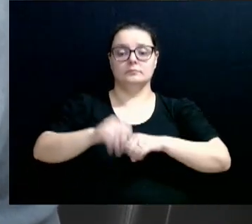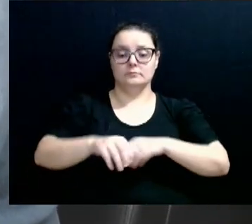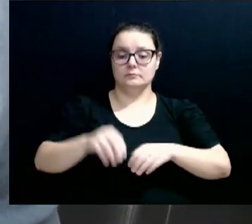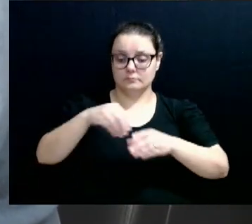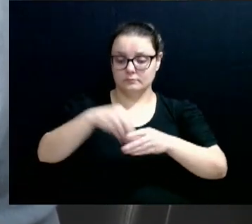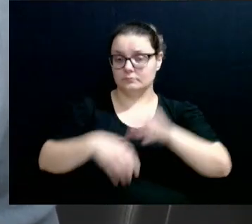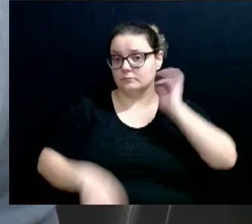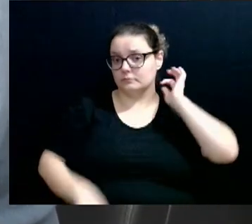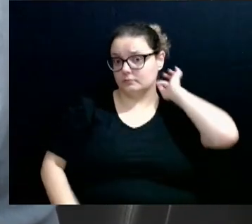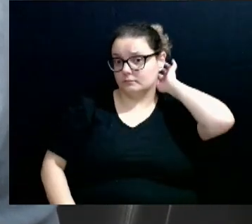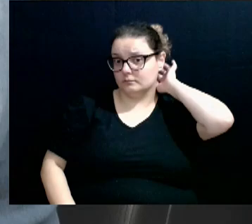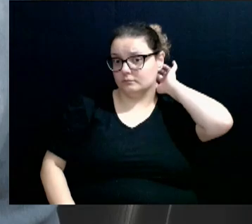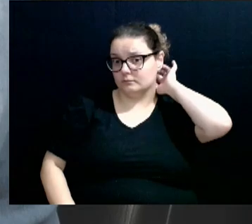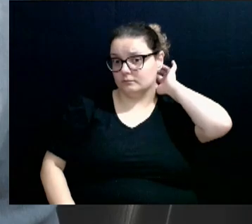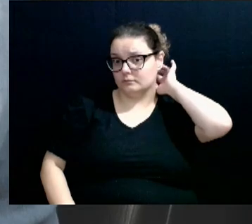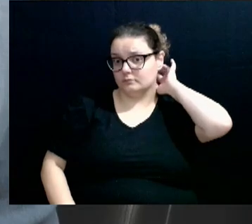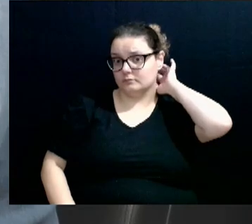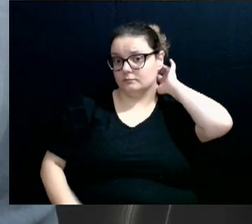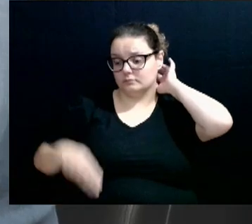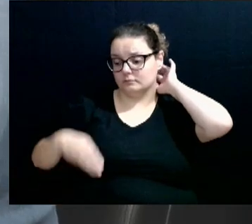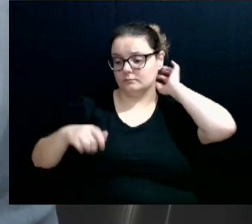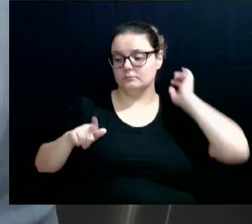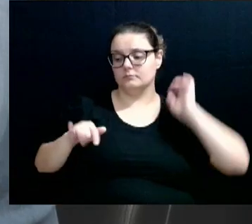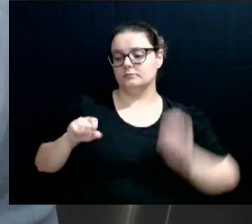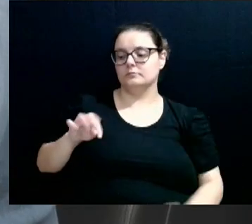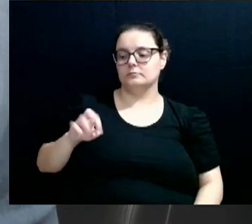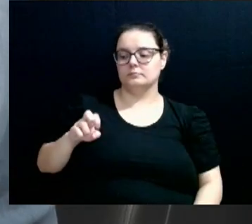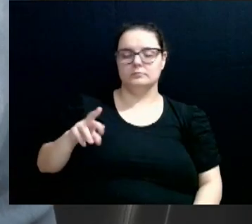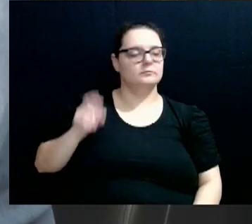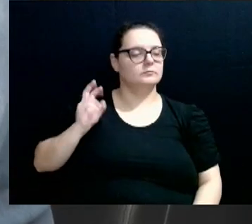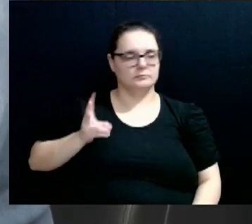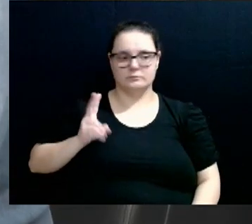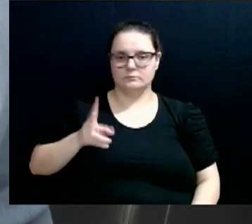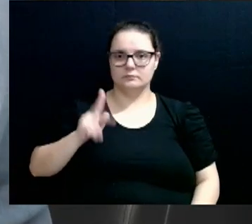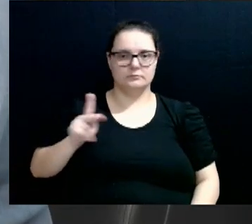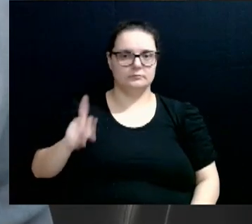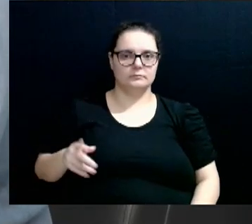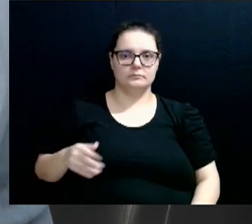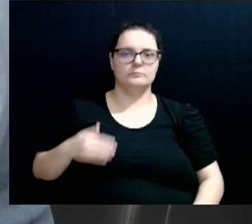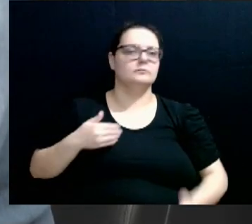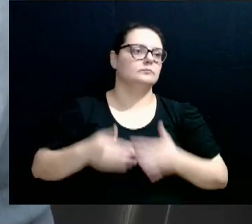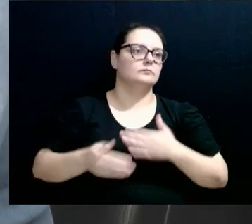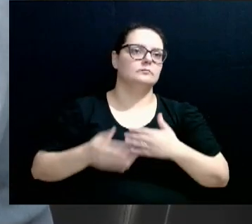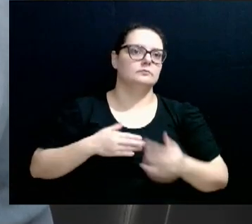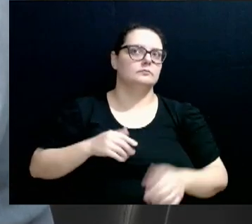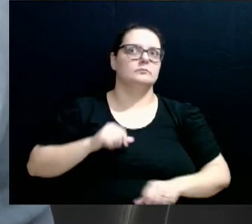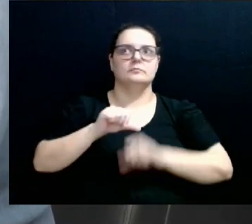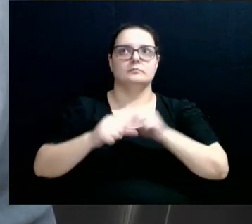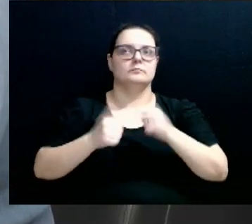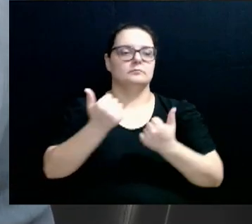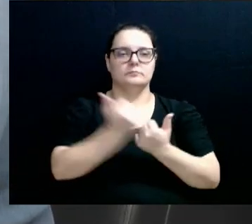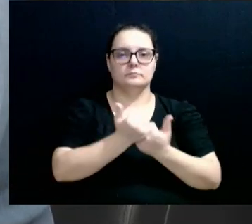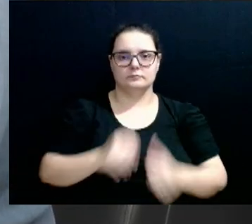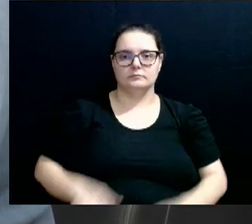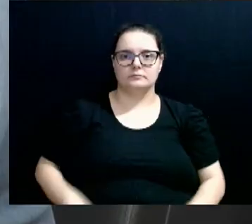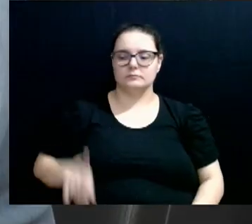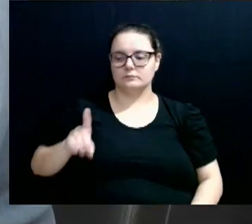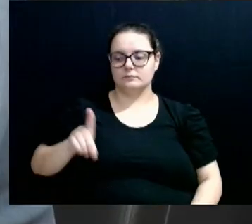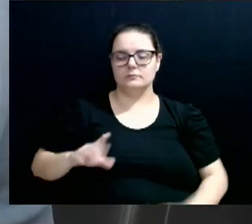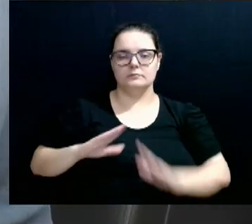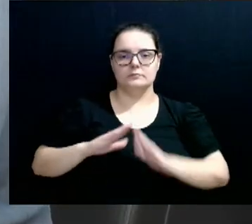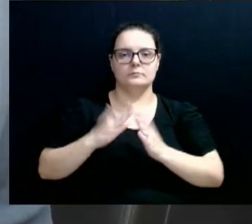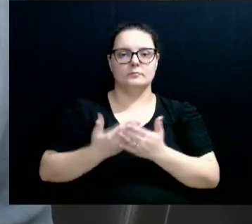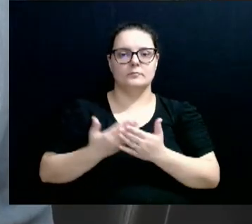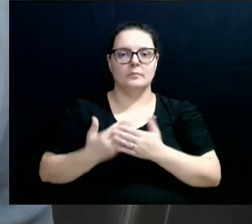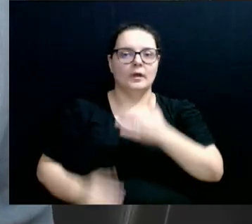carreira do magistério é sempre professor, não importa a função que você ocupe, né, cara? Então, se você é diretor de escola, você, antes disso, é professor,